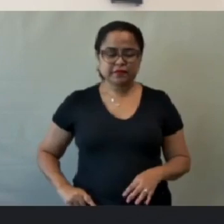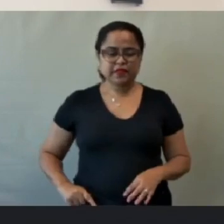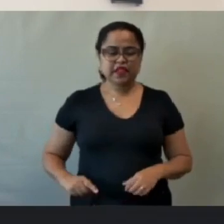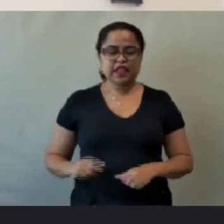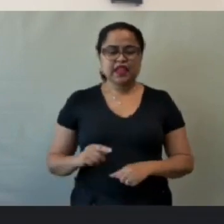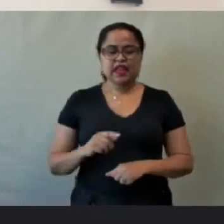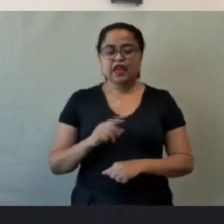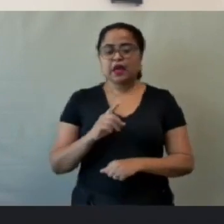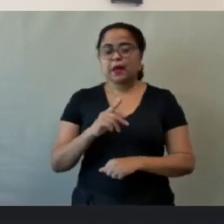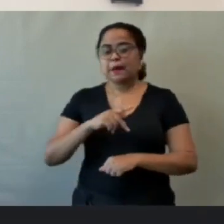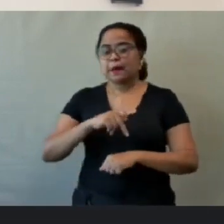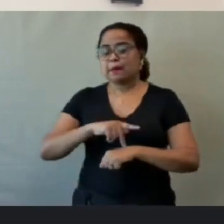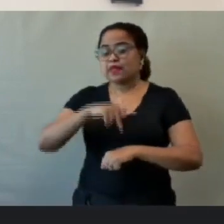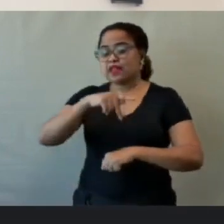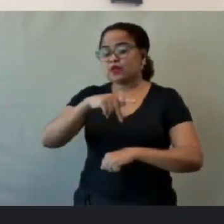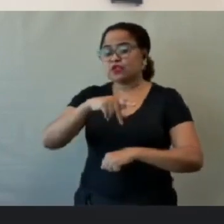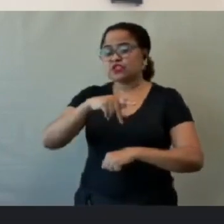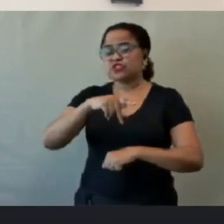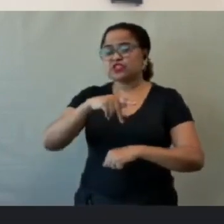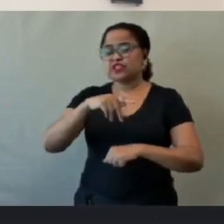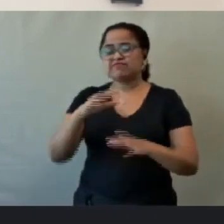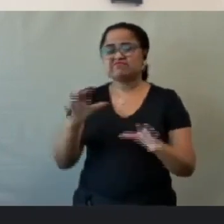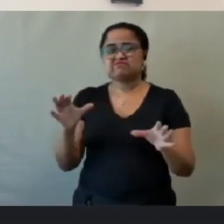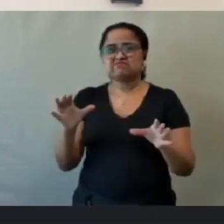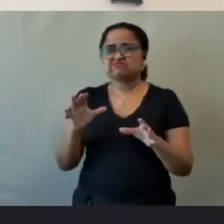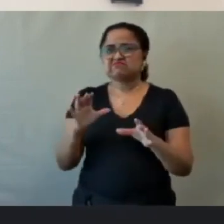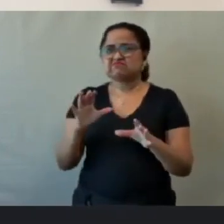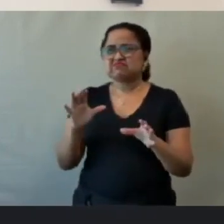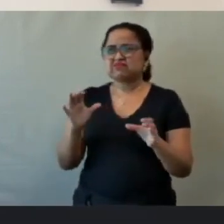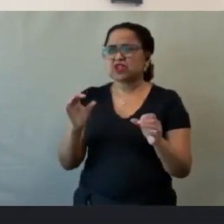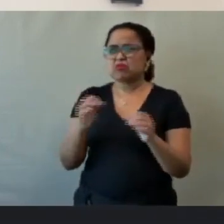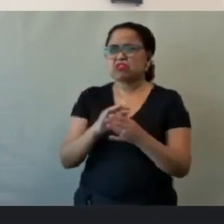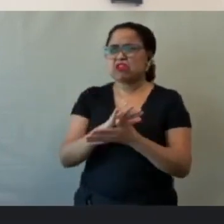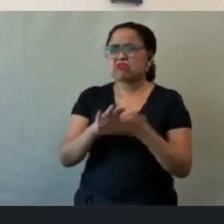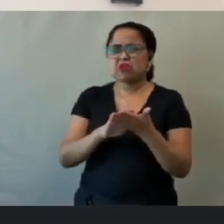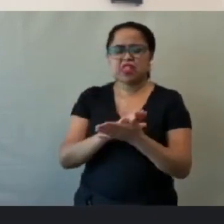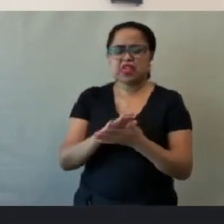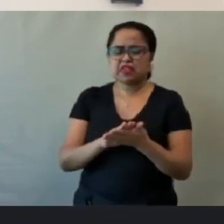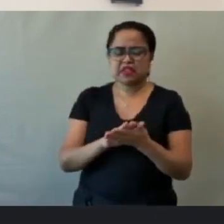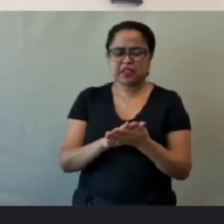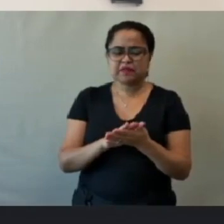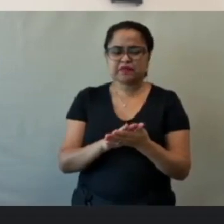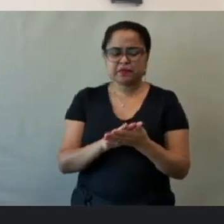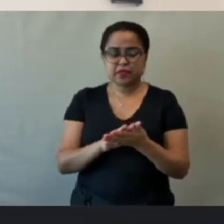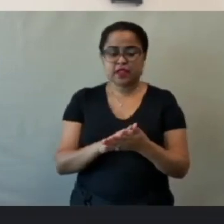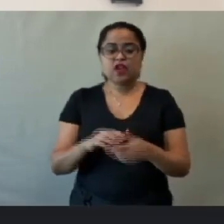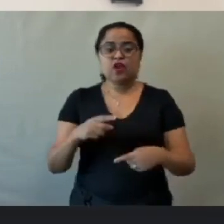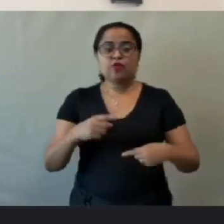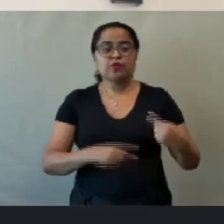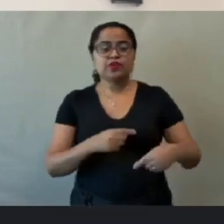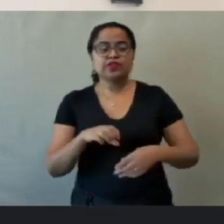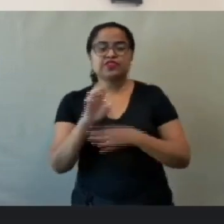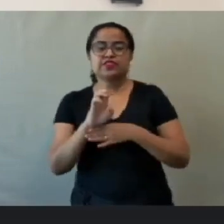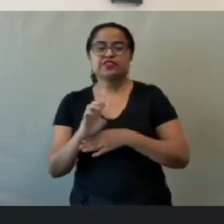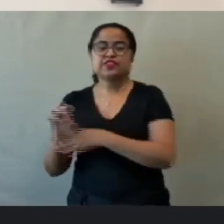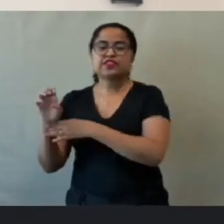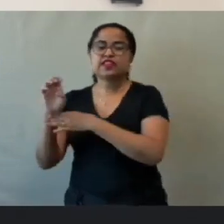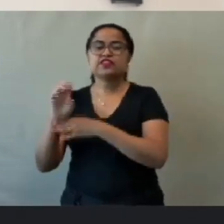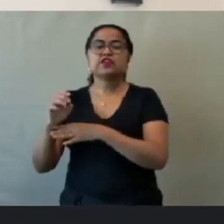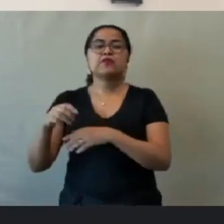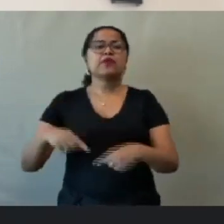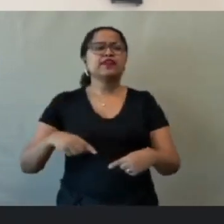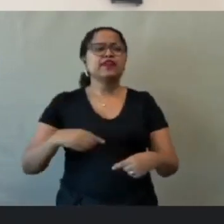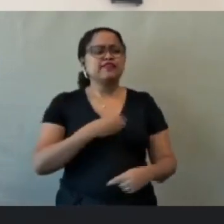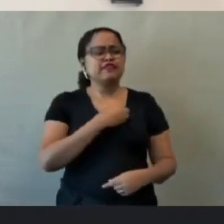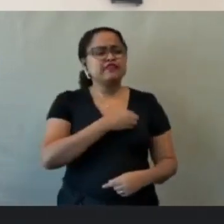nós precisamos de ter um olhar, nós precisamos ter uma política de Estado que dê conta de valorizar esse profissional, para que ele viva com dignidade,